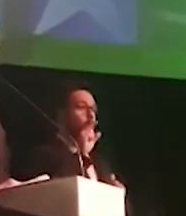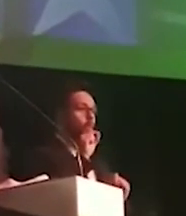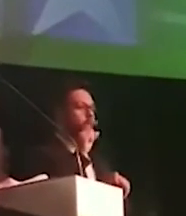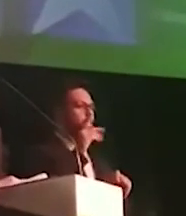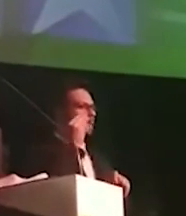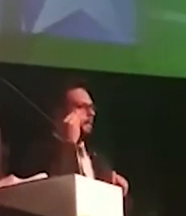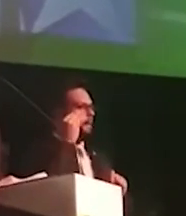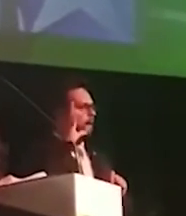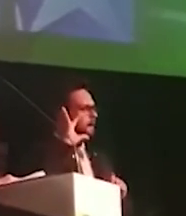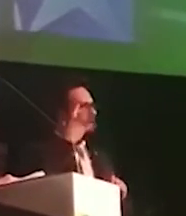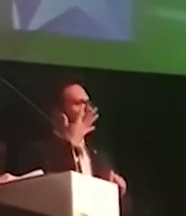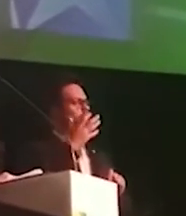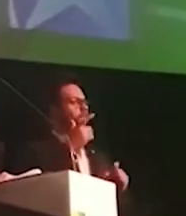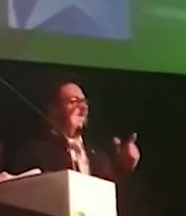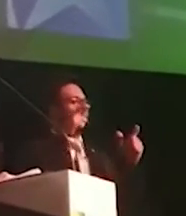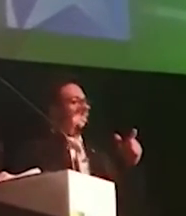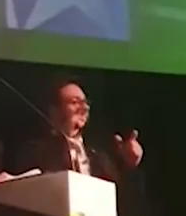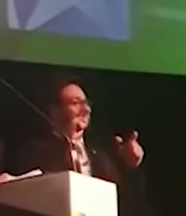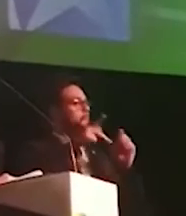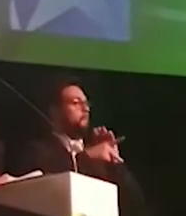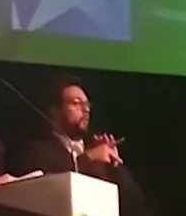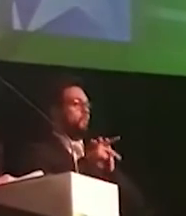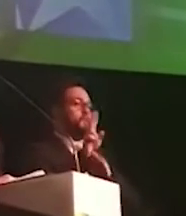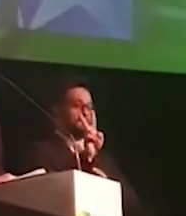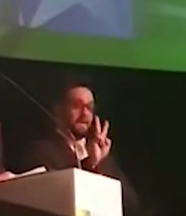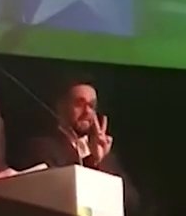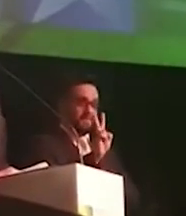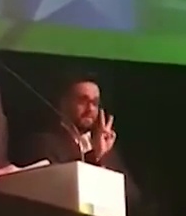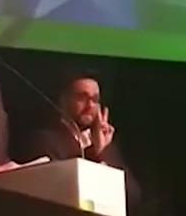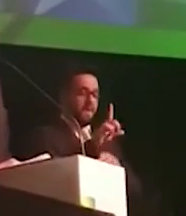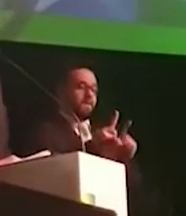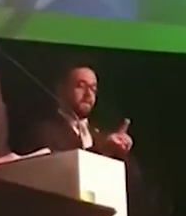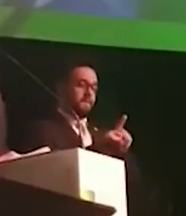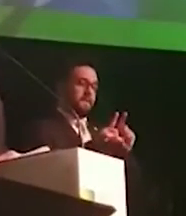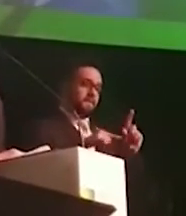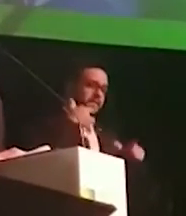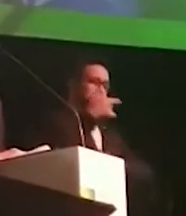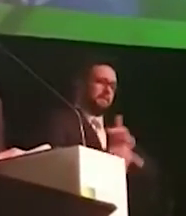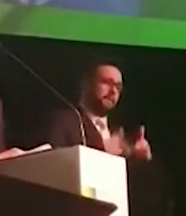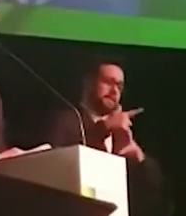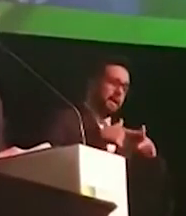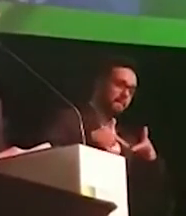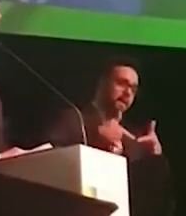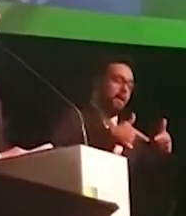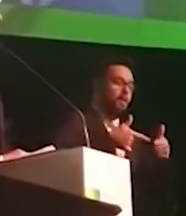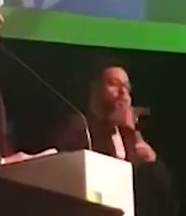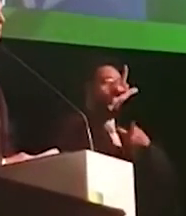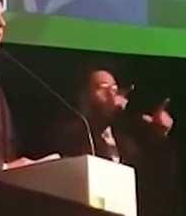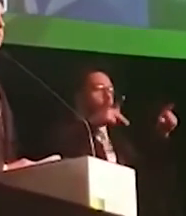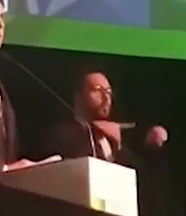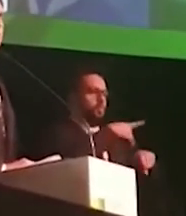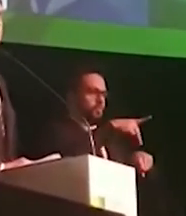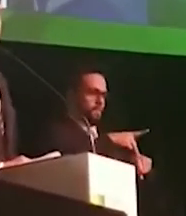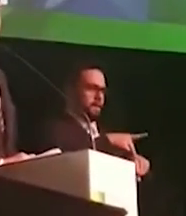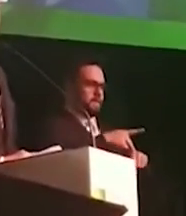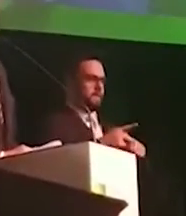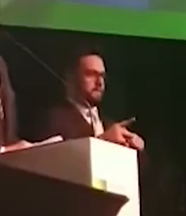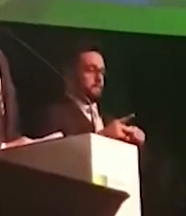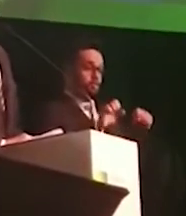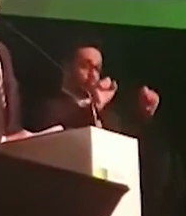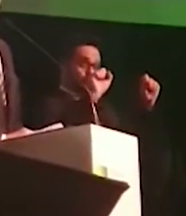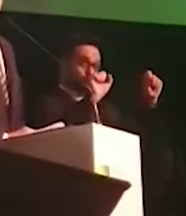solução para a Venezuela, como também temos trabalhado para que outro país mais ao